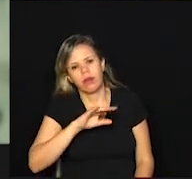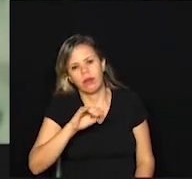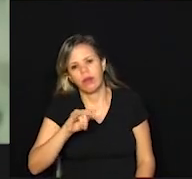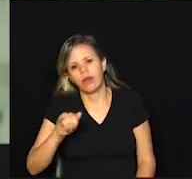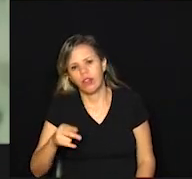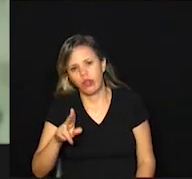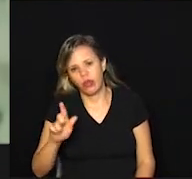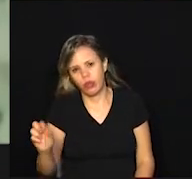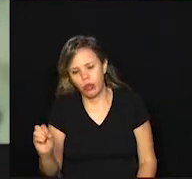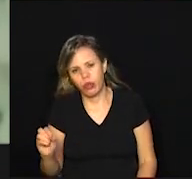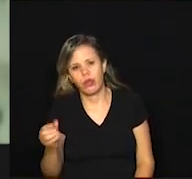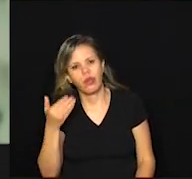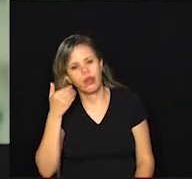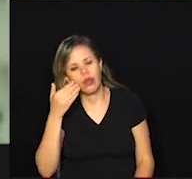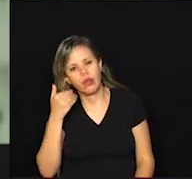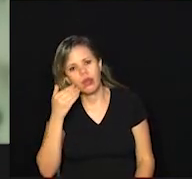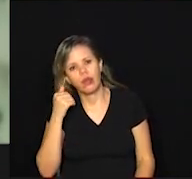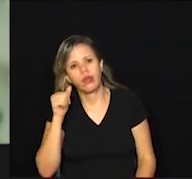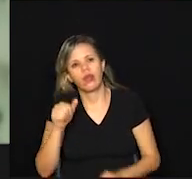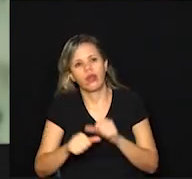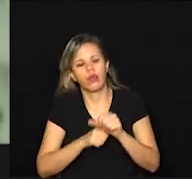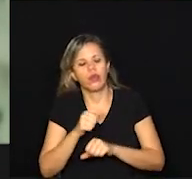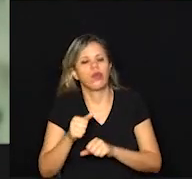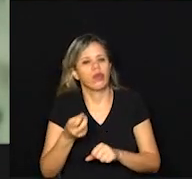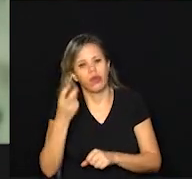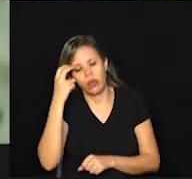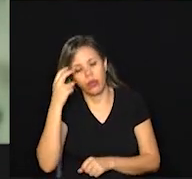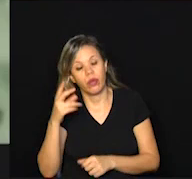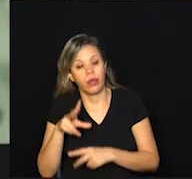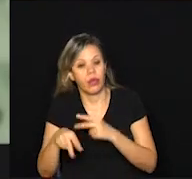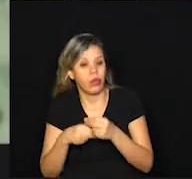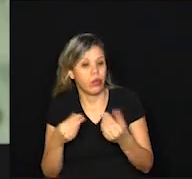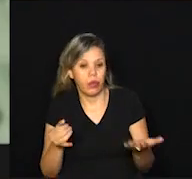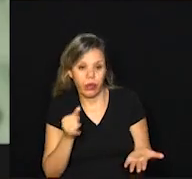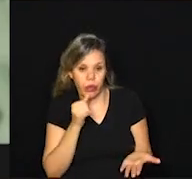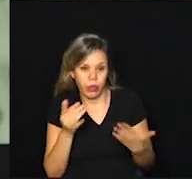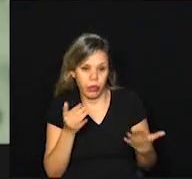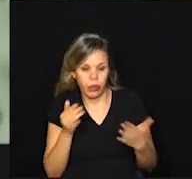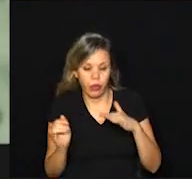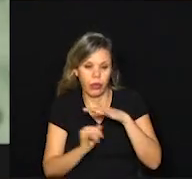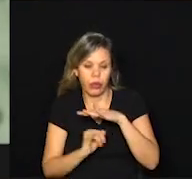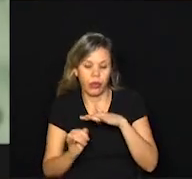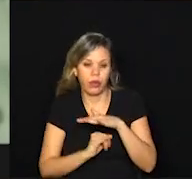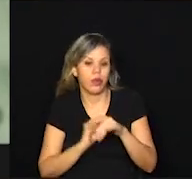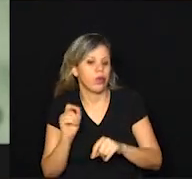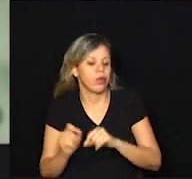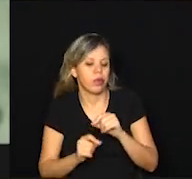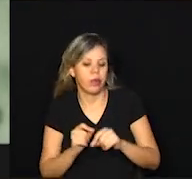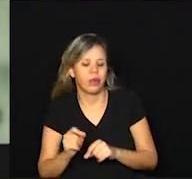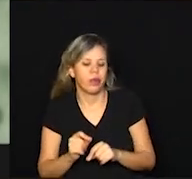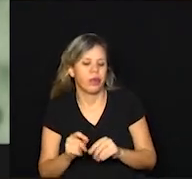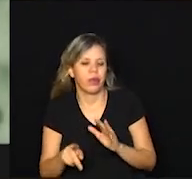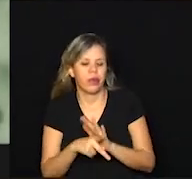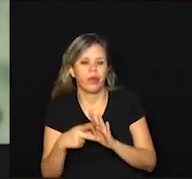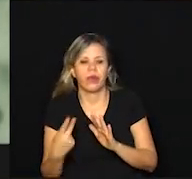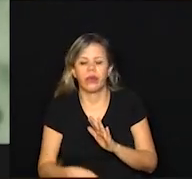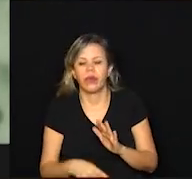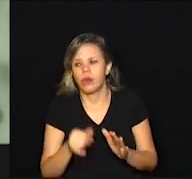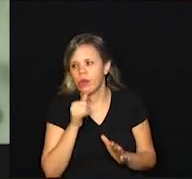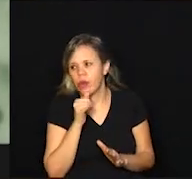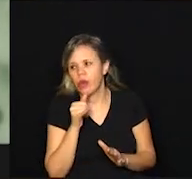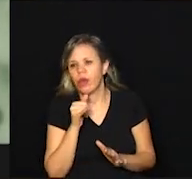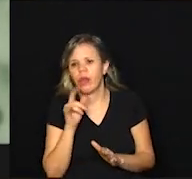jogo para fazer uma captação para virada e foi um presente então gente uma instituição que por si só